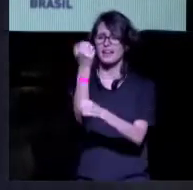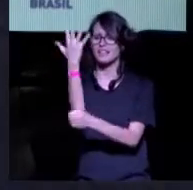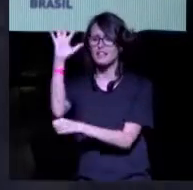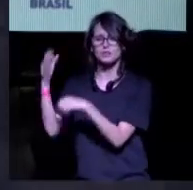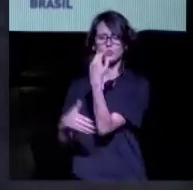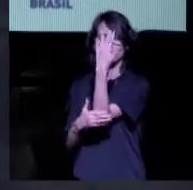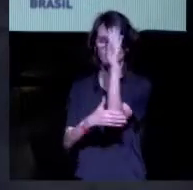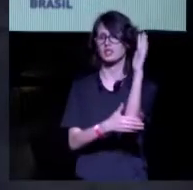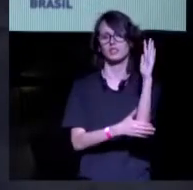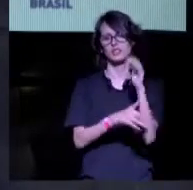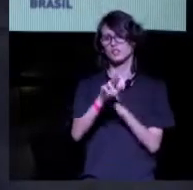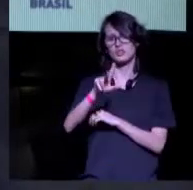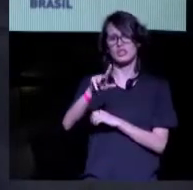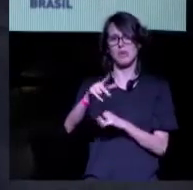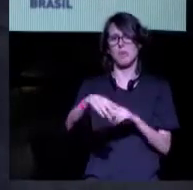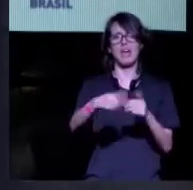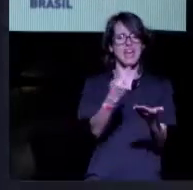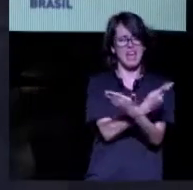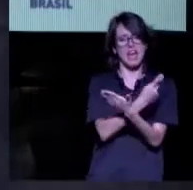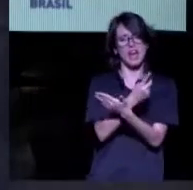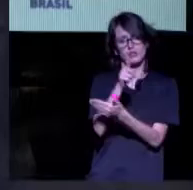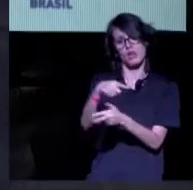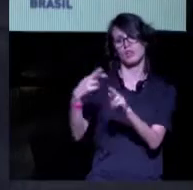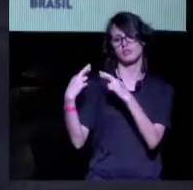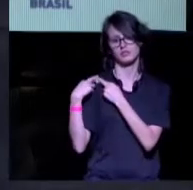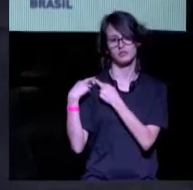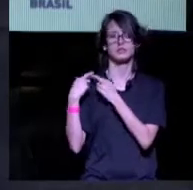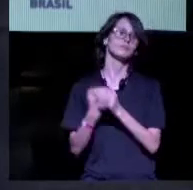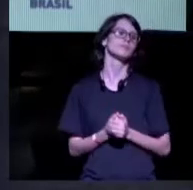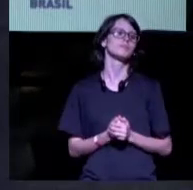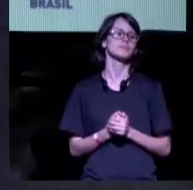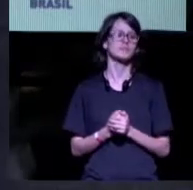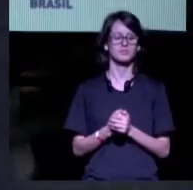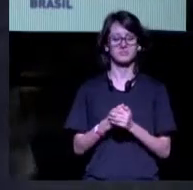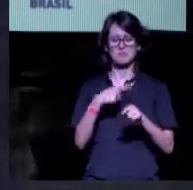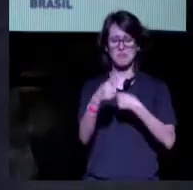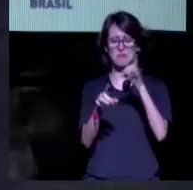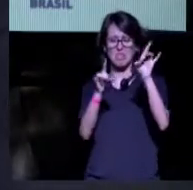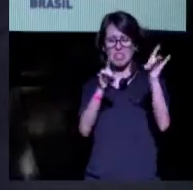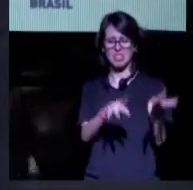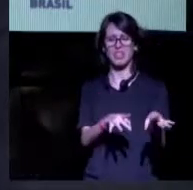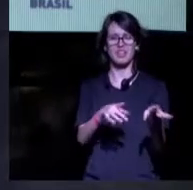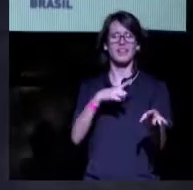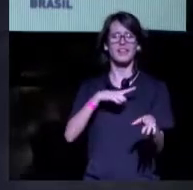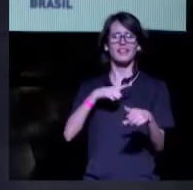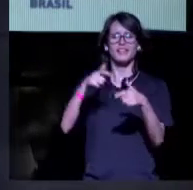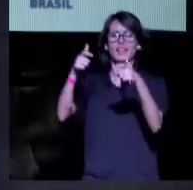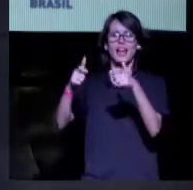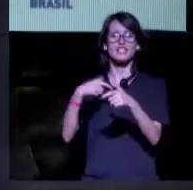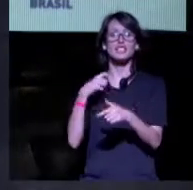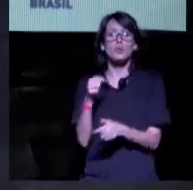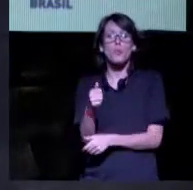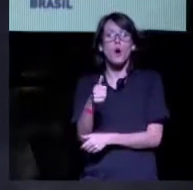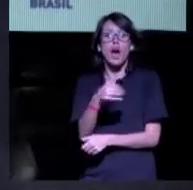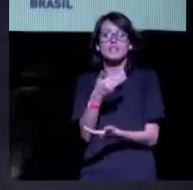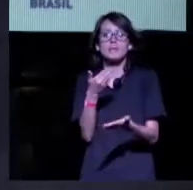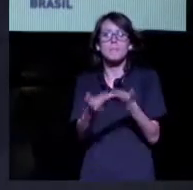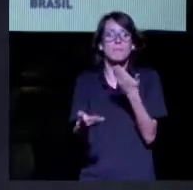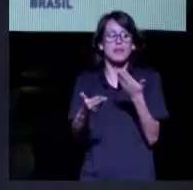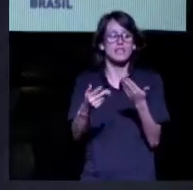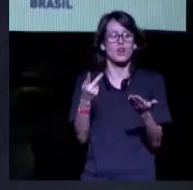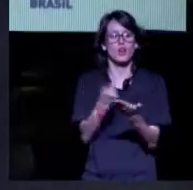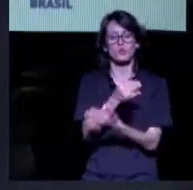isso aqui não é minha responsabilidade mas sabe o que falar na baía de guanabara que é um áreas mais poluídas que tem a gente quase perdeu olimpíadas por causa da poluição da baía de